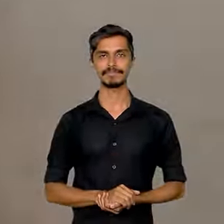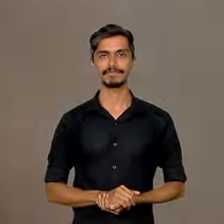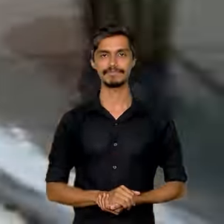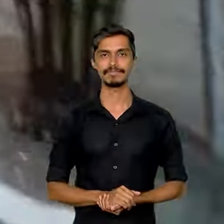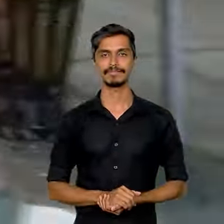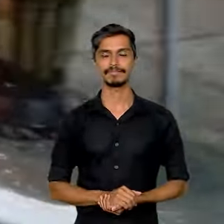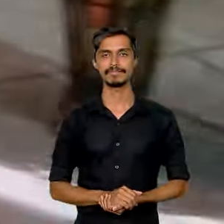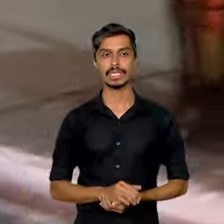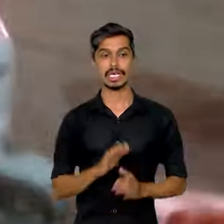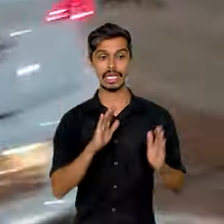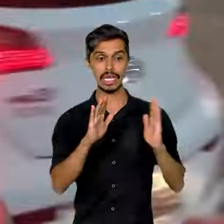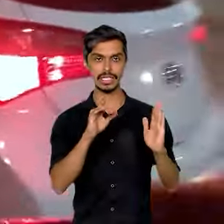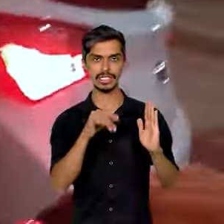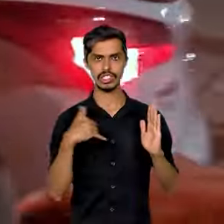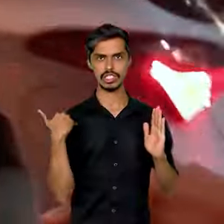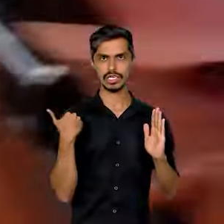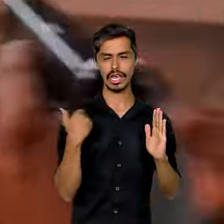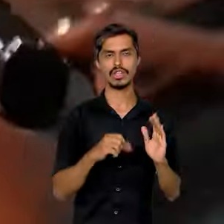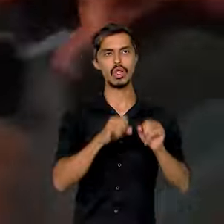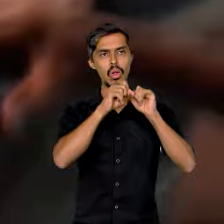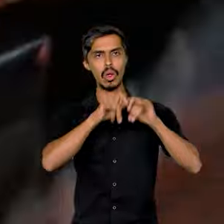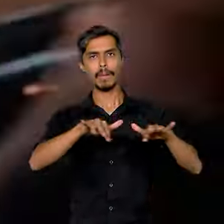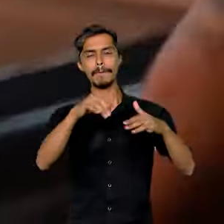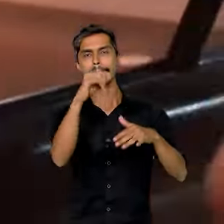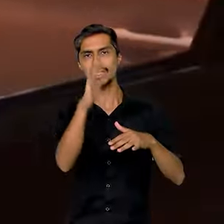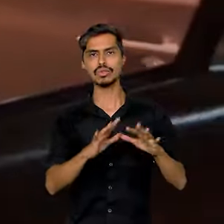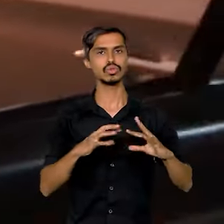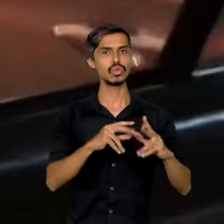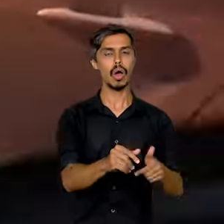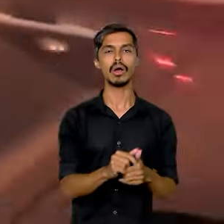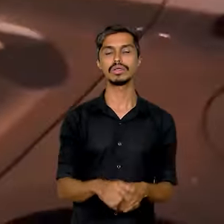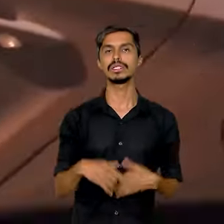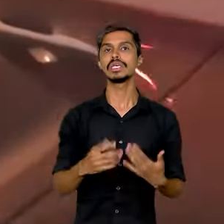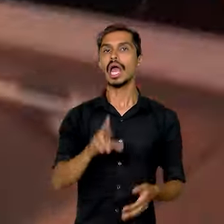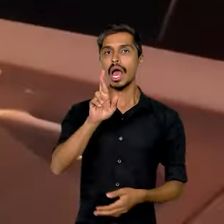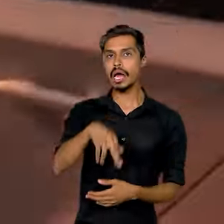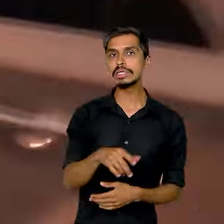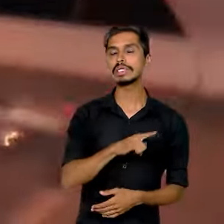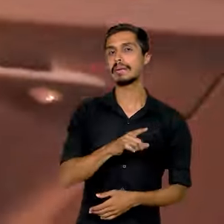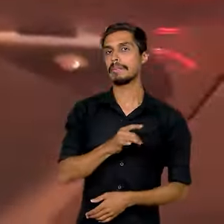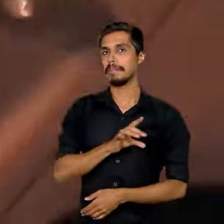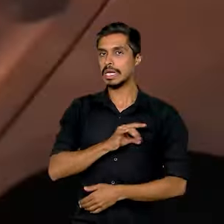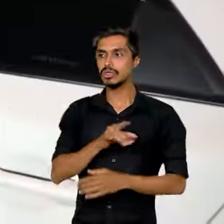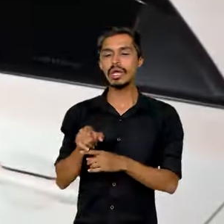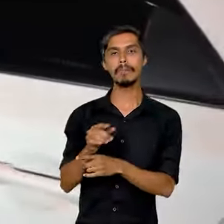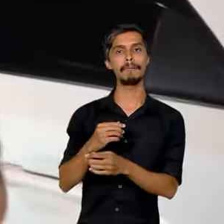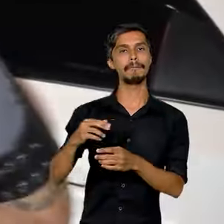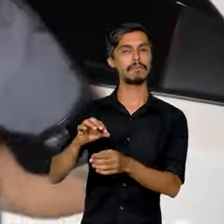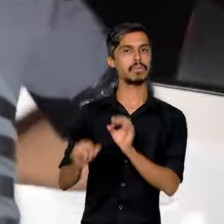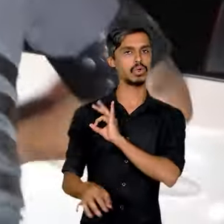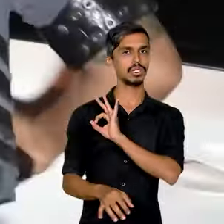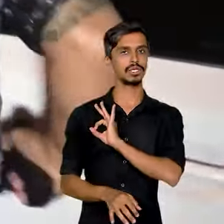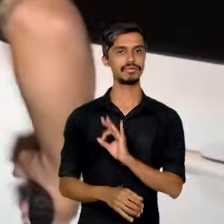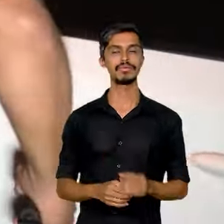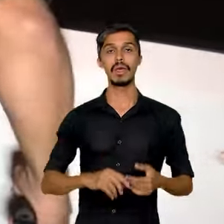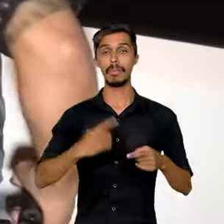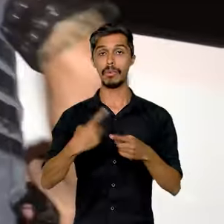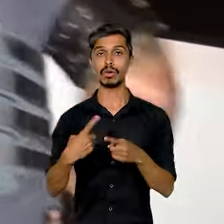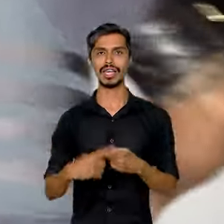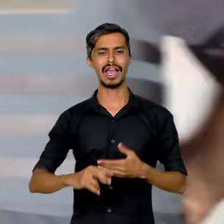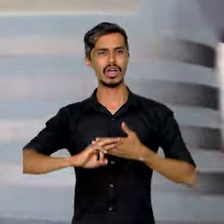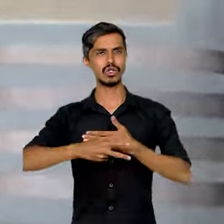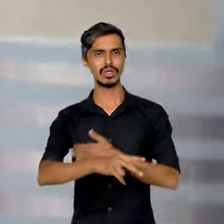Essa faixa etária é, pelo Brasil todo, a que mais tem razão para temer a polícia. E as consequências e a dor